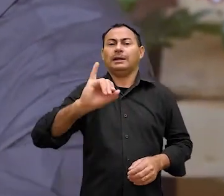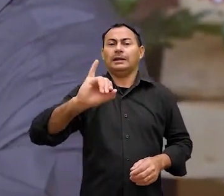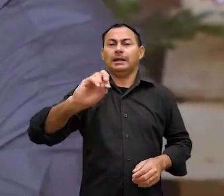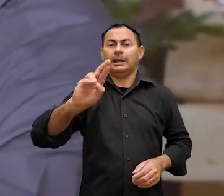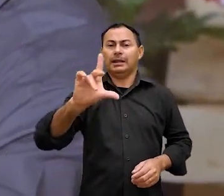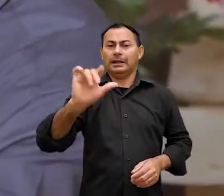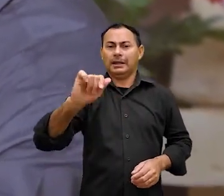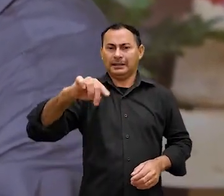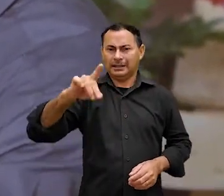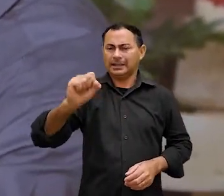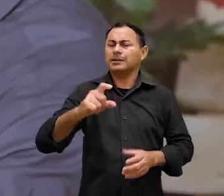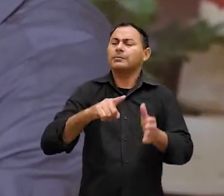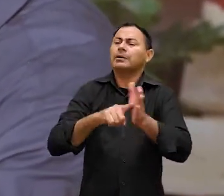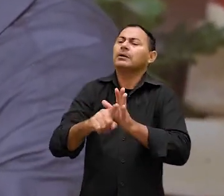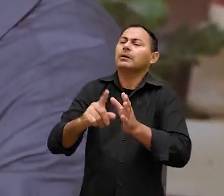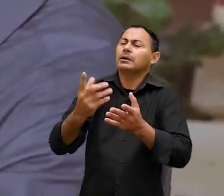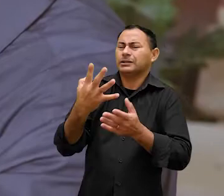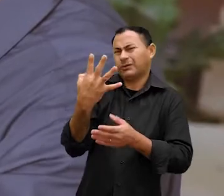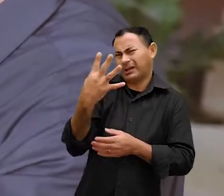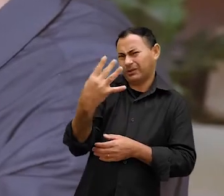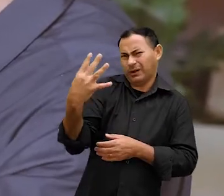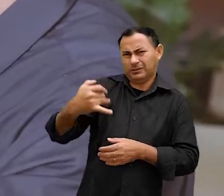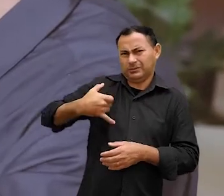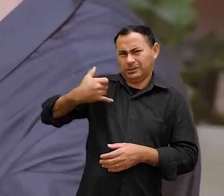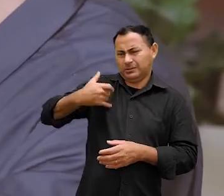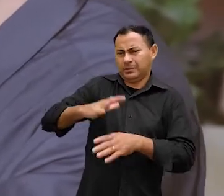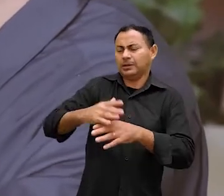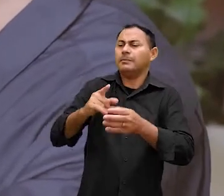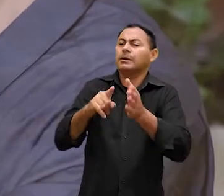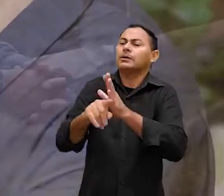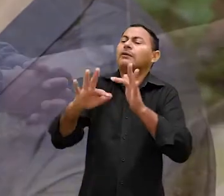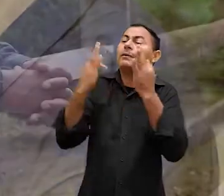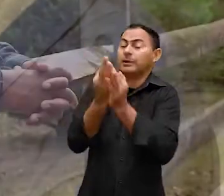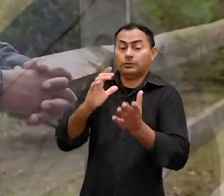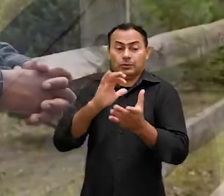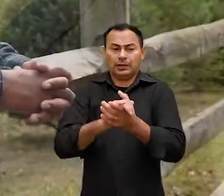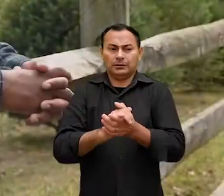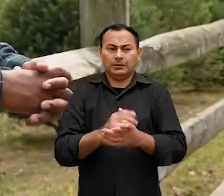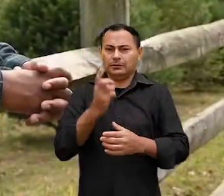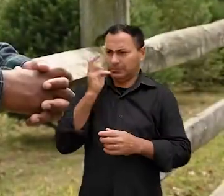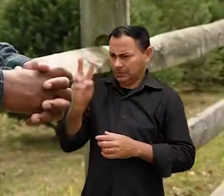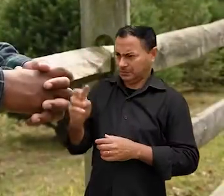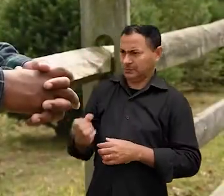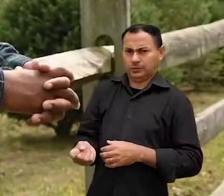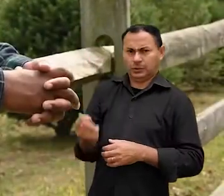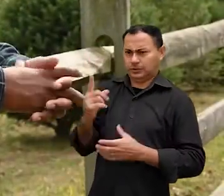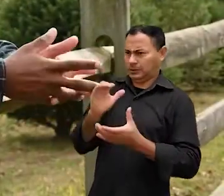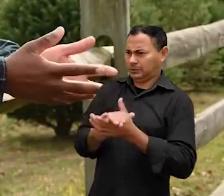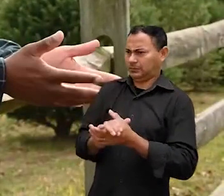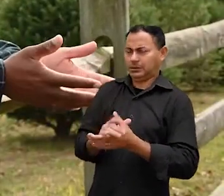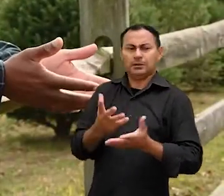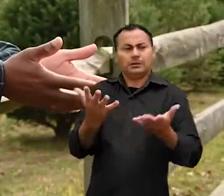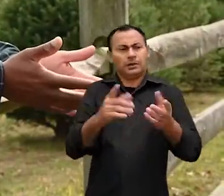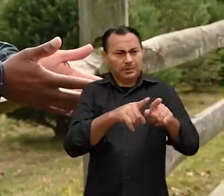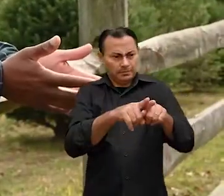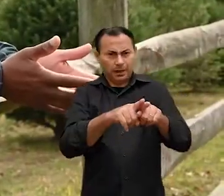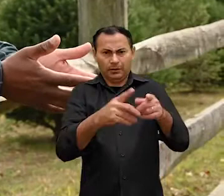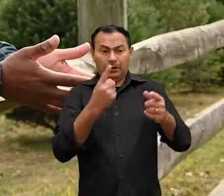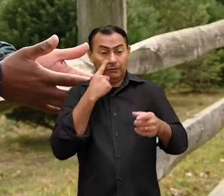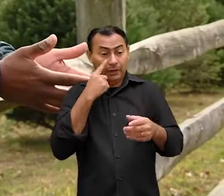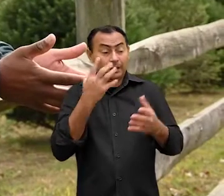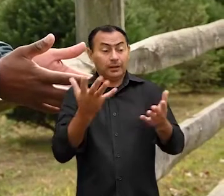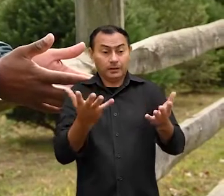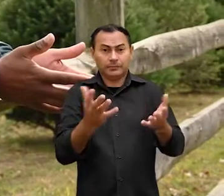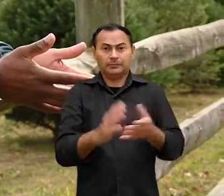Perguntei para ele sobre sua família e ele respondeu, eu não sou casado. Eu olhei para ele chocado e ele me disse, irmão, veja